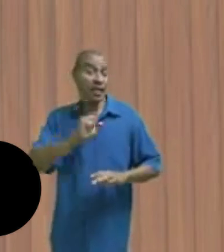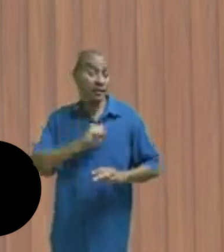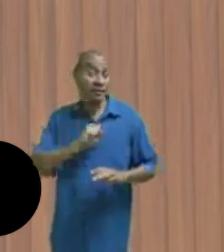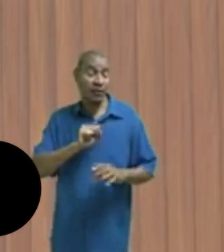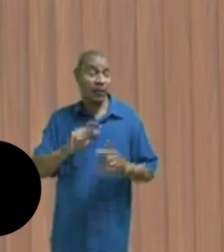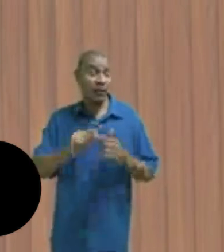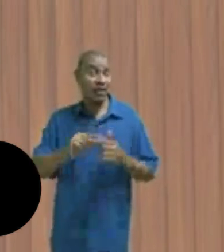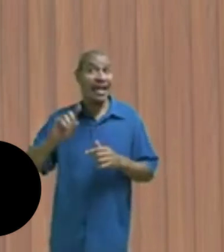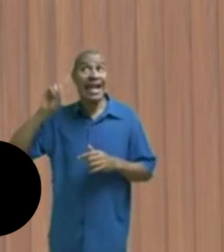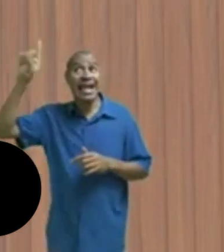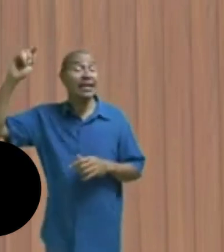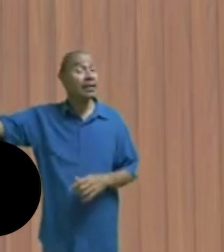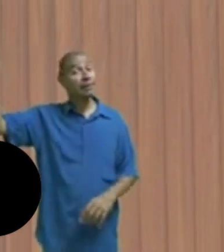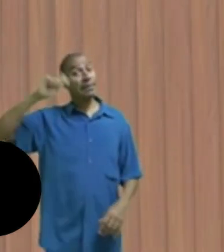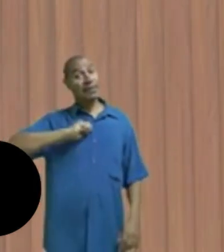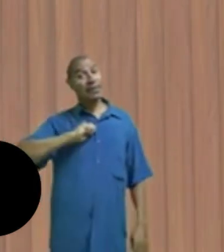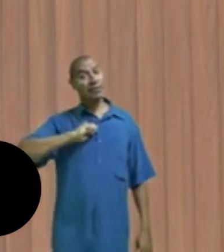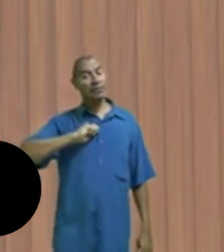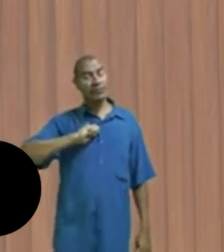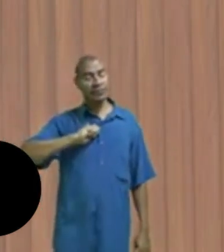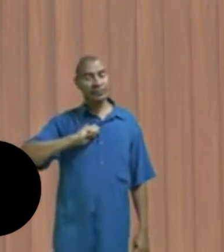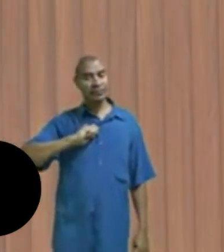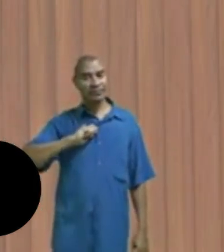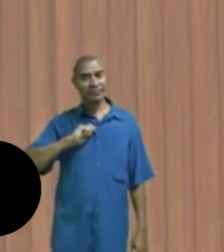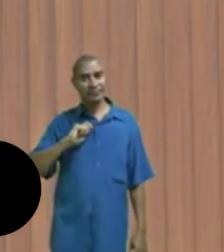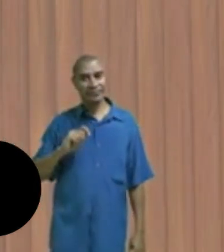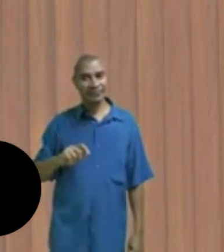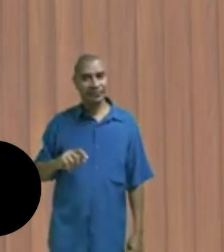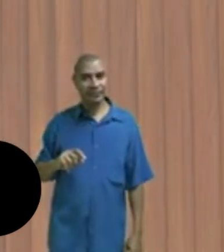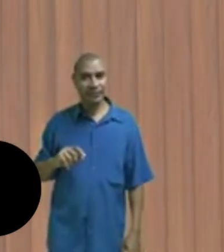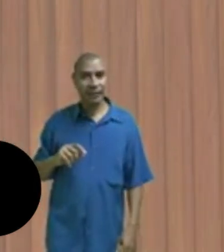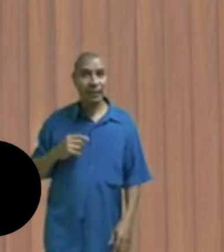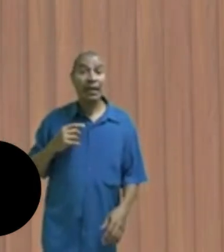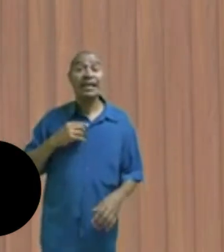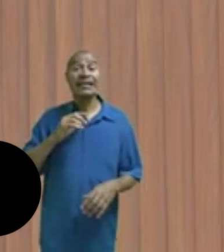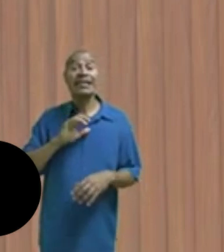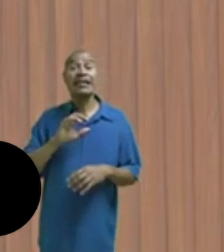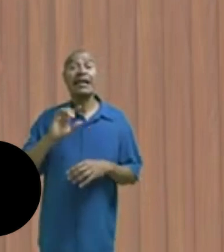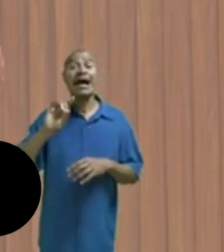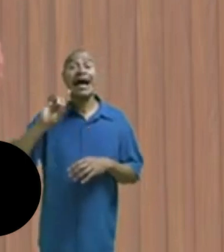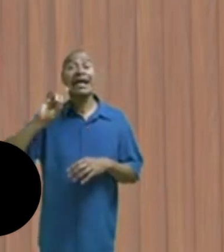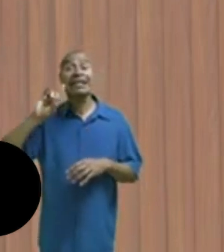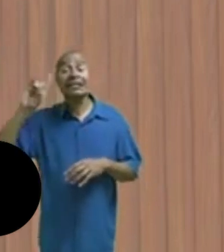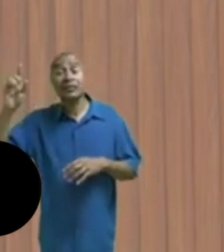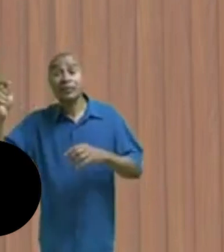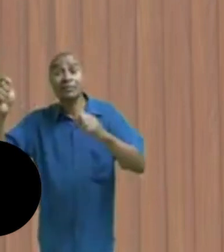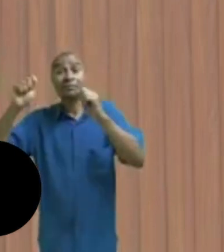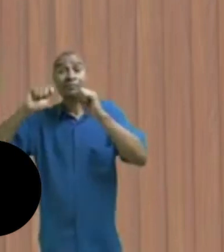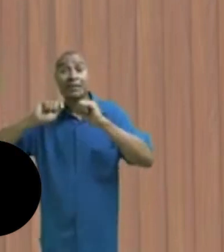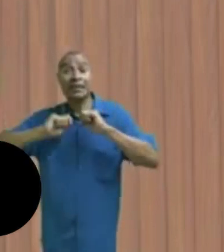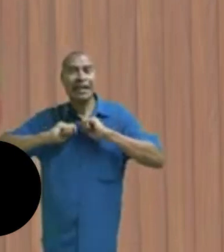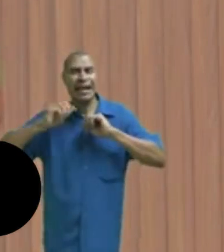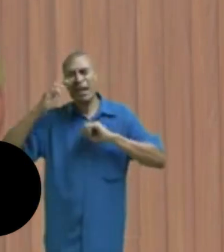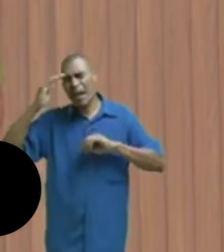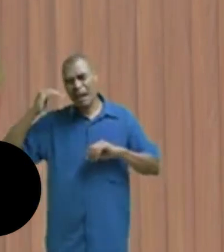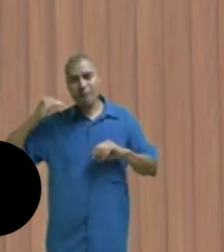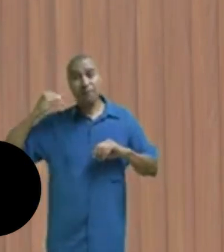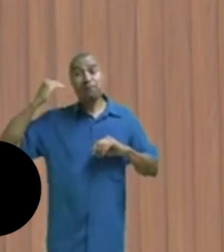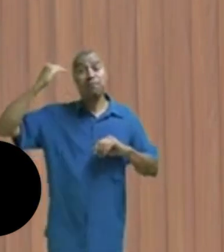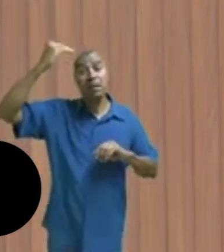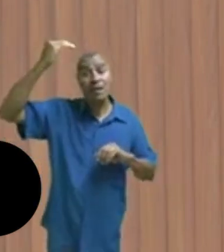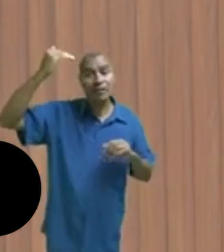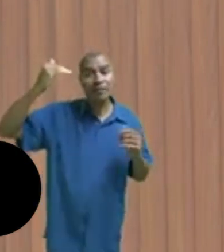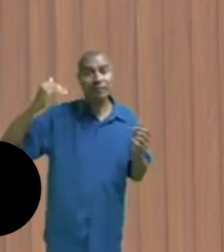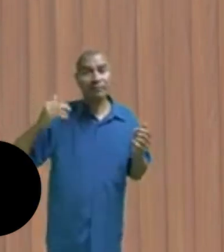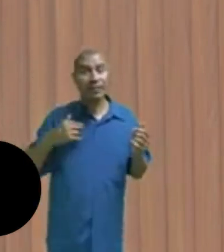Isso é mais forte do que a nossa mente. É mais forte do que a nossa tradição. Jesus,